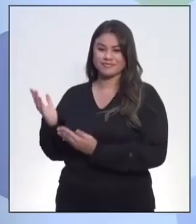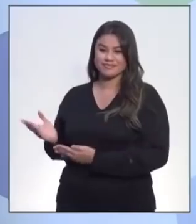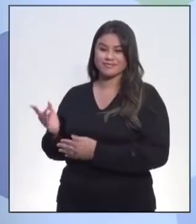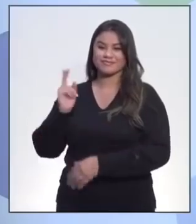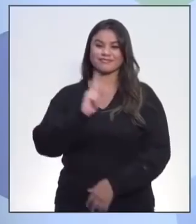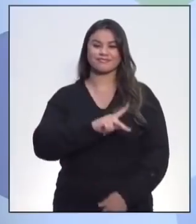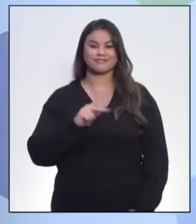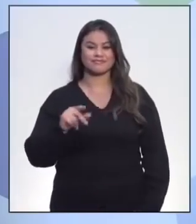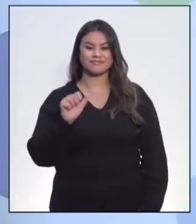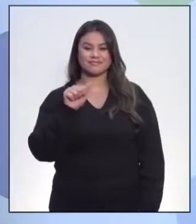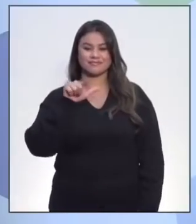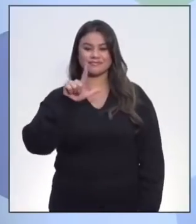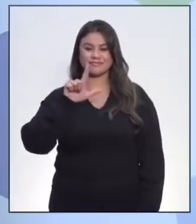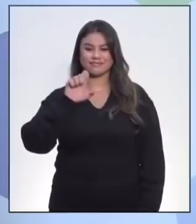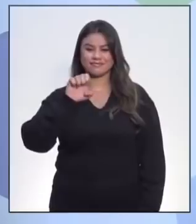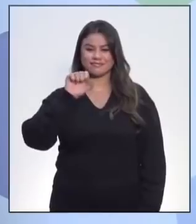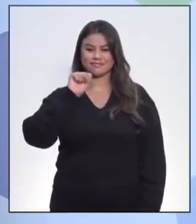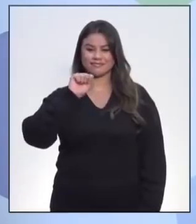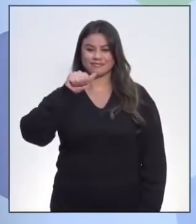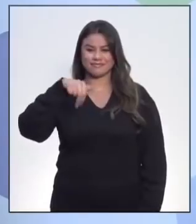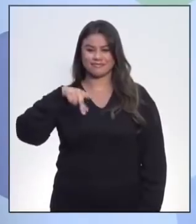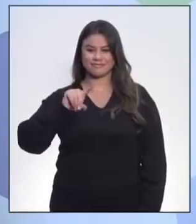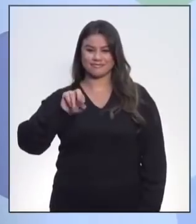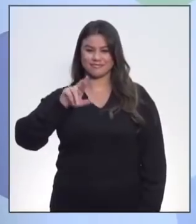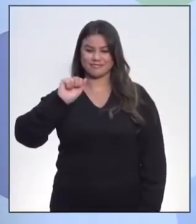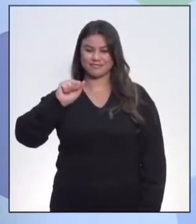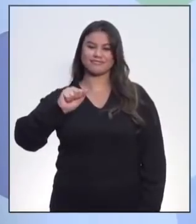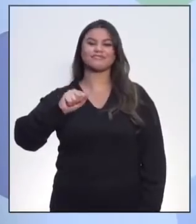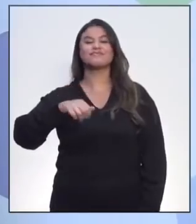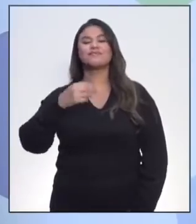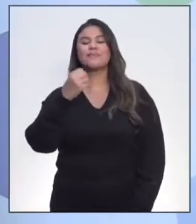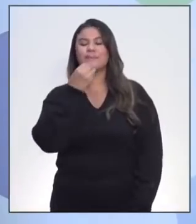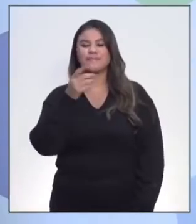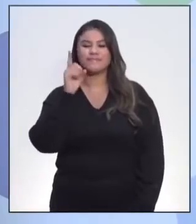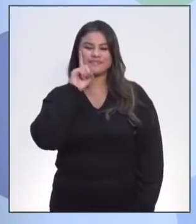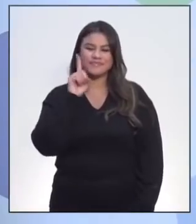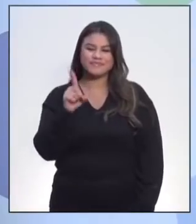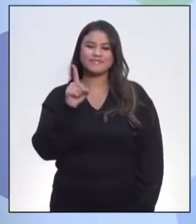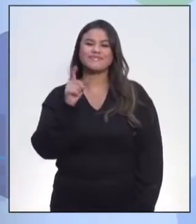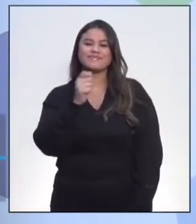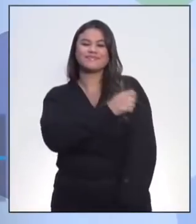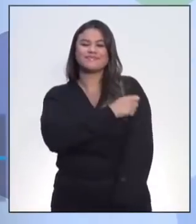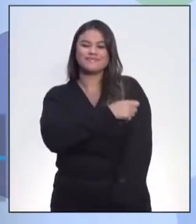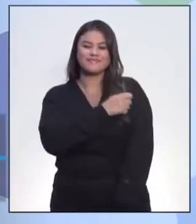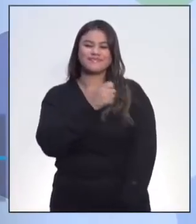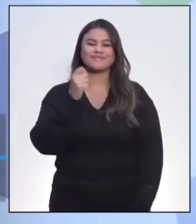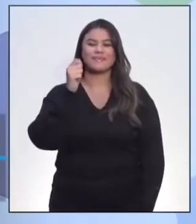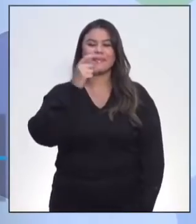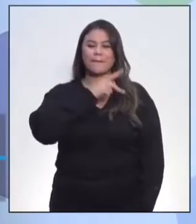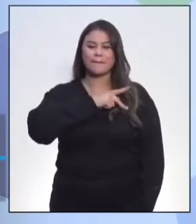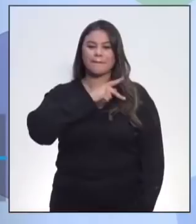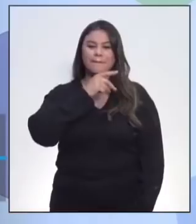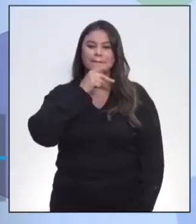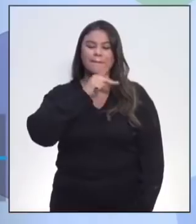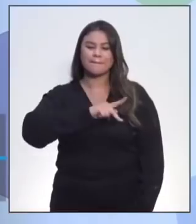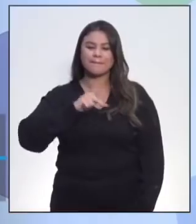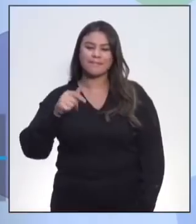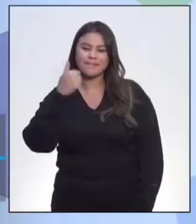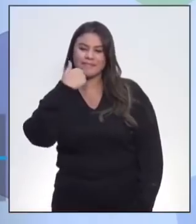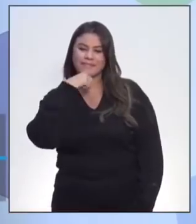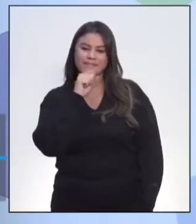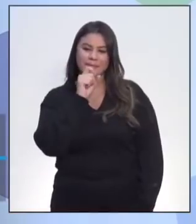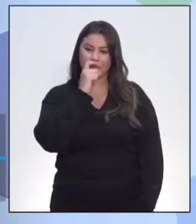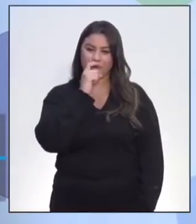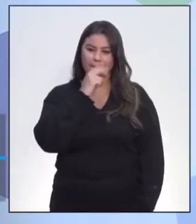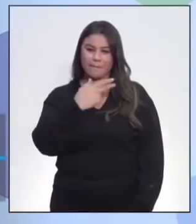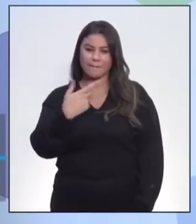Bom dia, Osmar. Bom dia, alunos, pais, professores. Bem-vindos a mais uma aula. Já quero agradecer aos